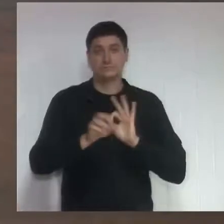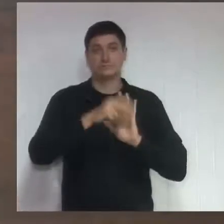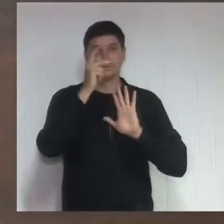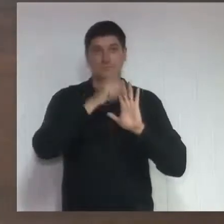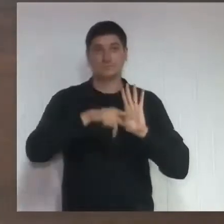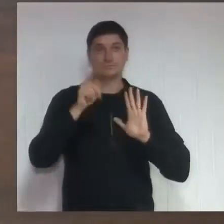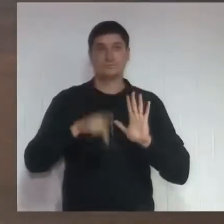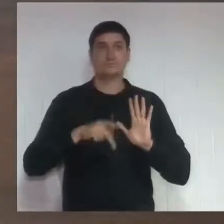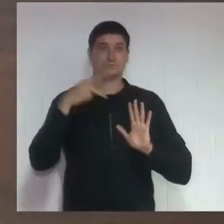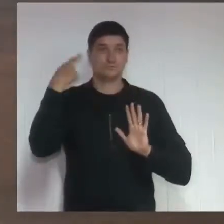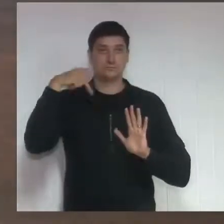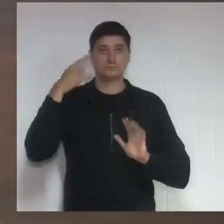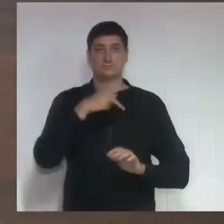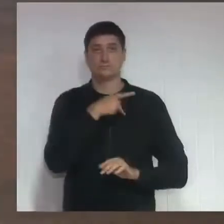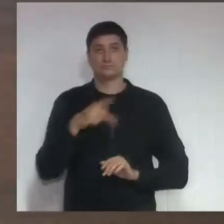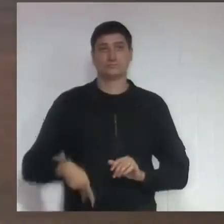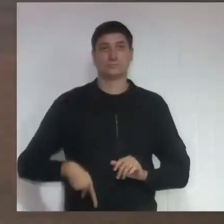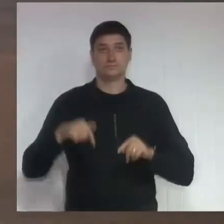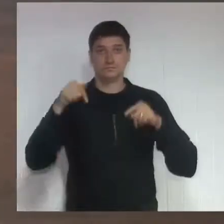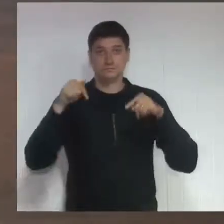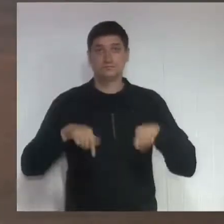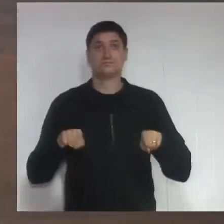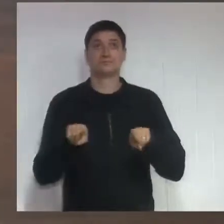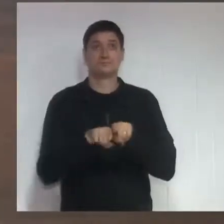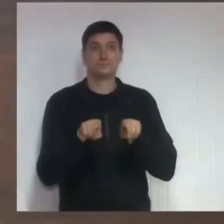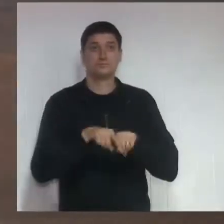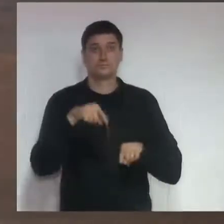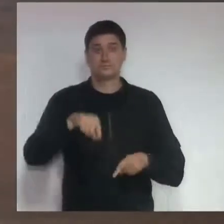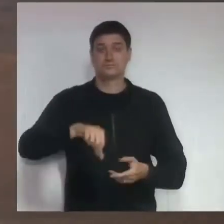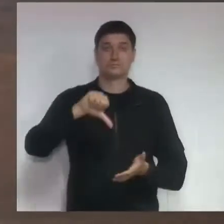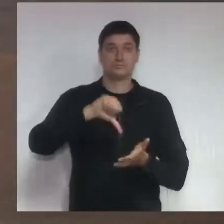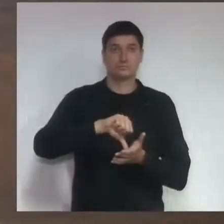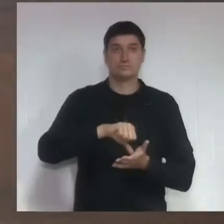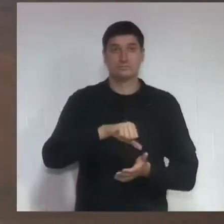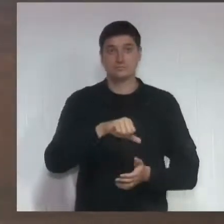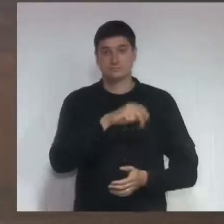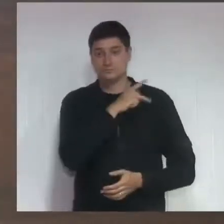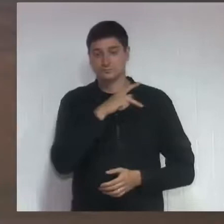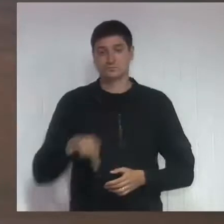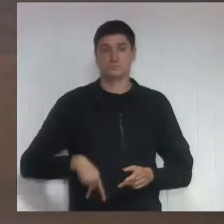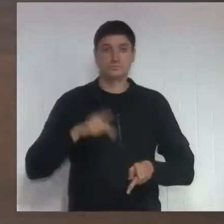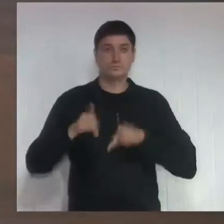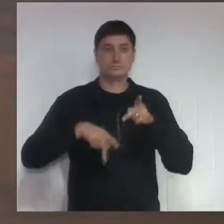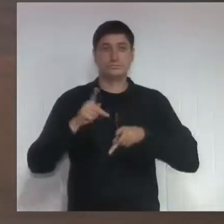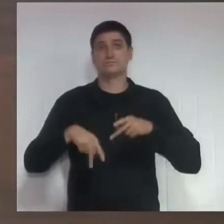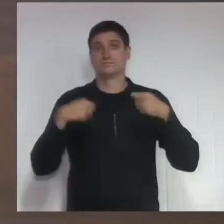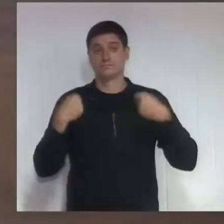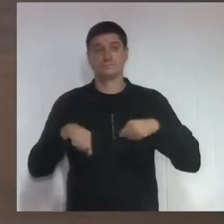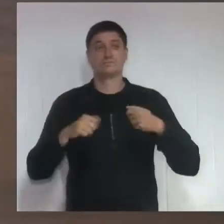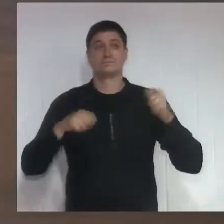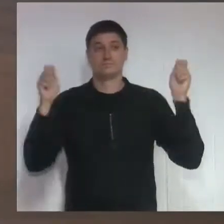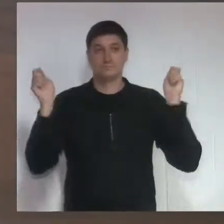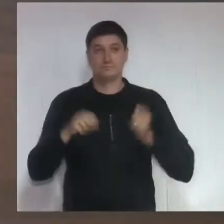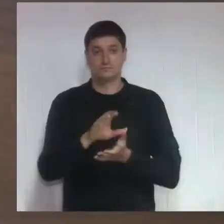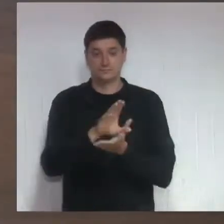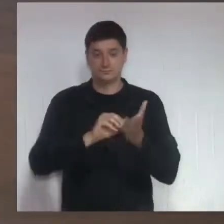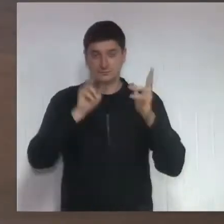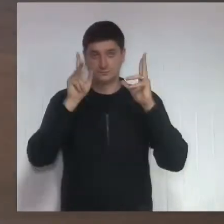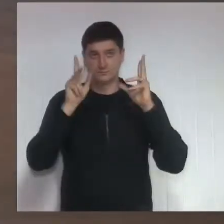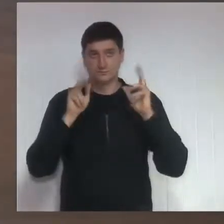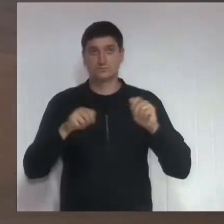políticas públicas, entre elas a política ambiental urbana. A correta utilização e leitura de indicadores